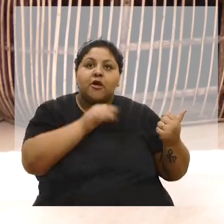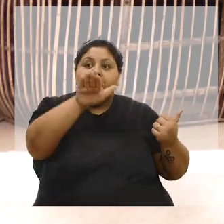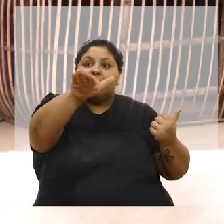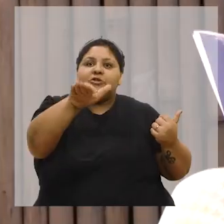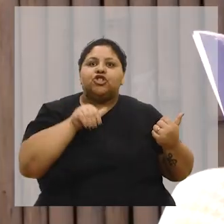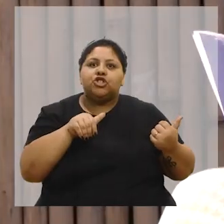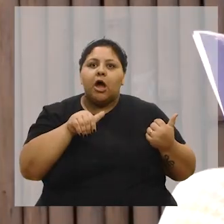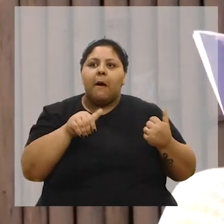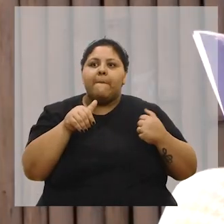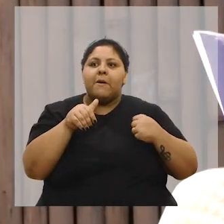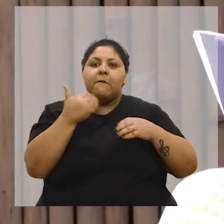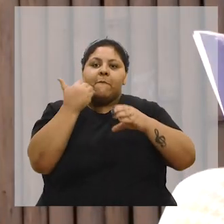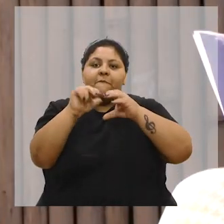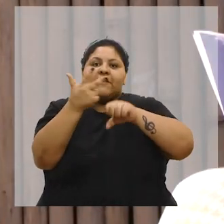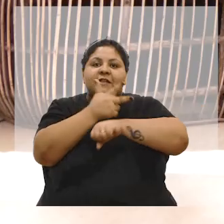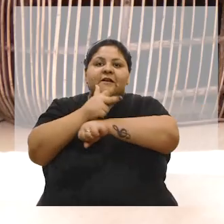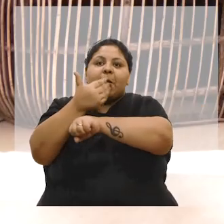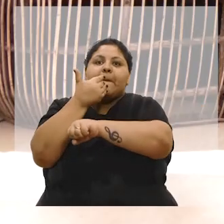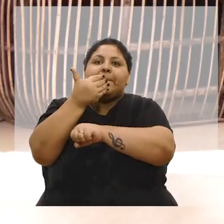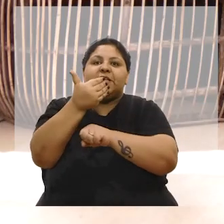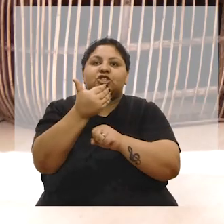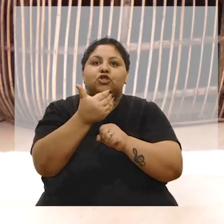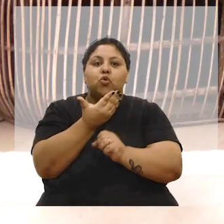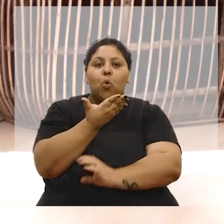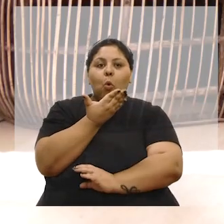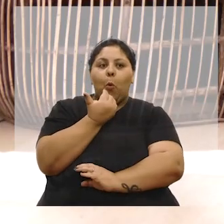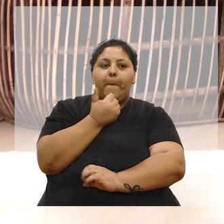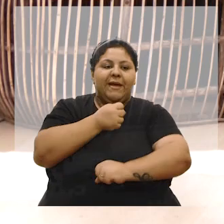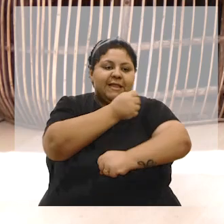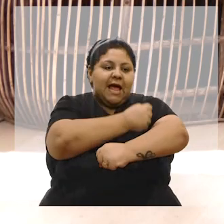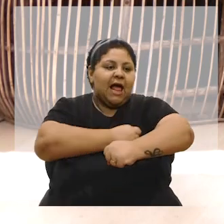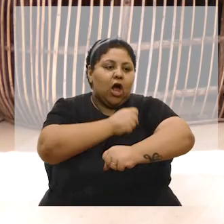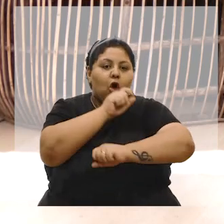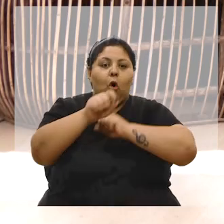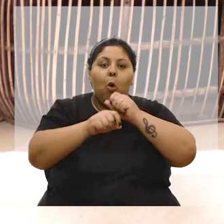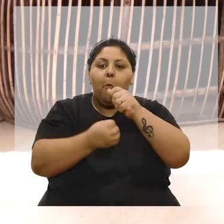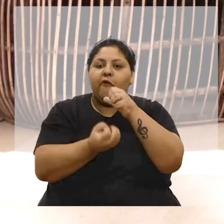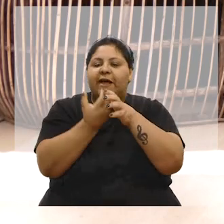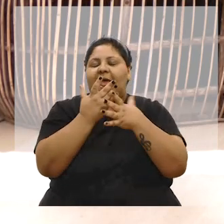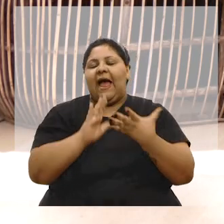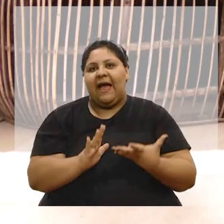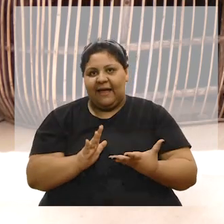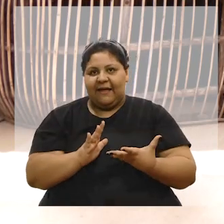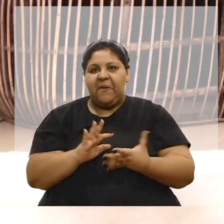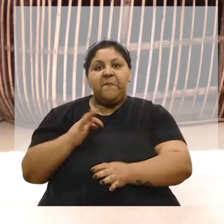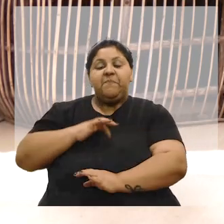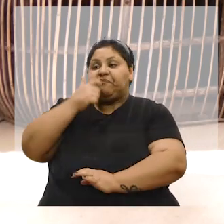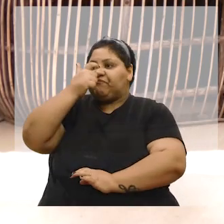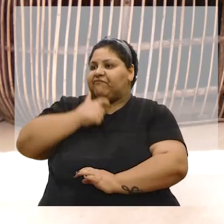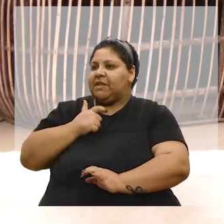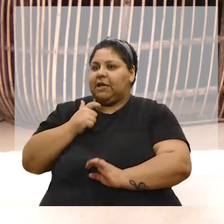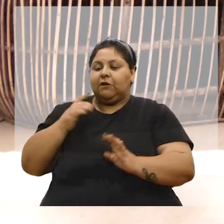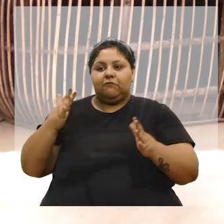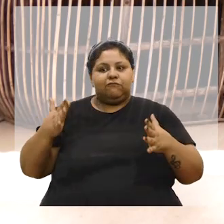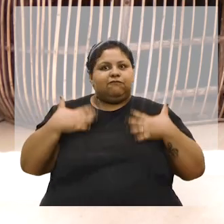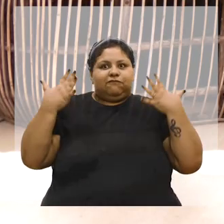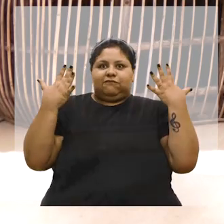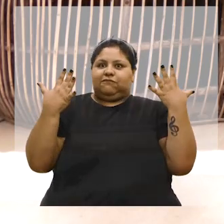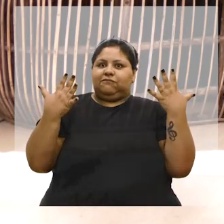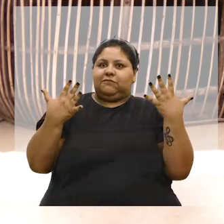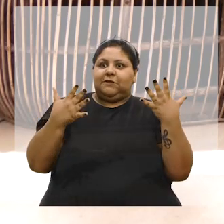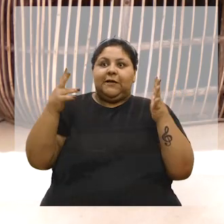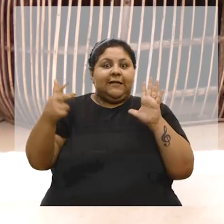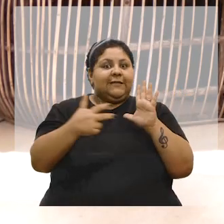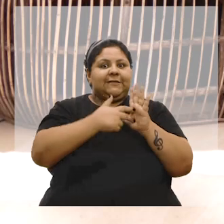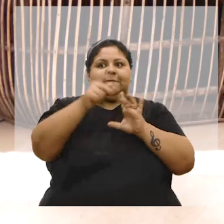entram em contato comigo, que me manda vídeo pedindo receita e fazendo coisas, sabe? E eu acho que despertou